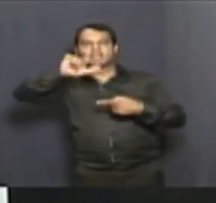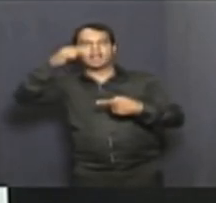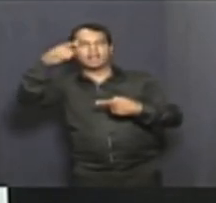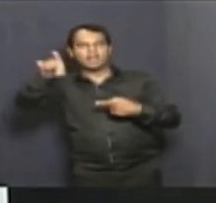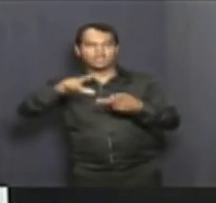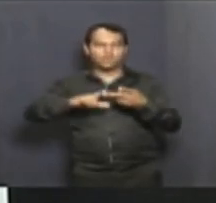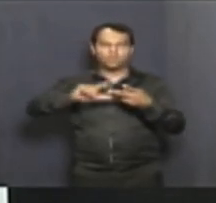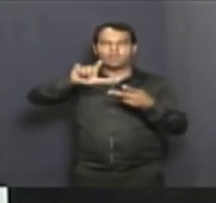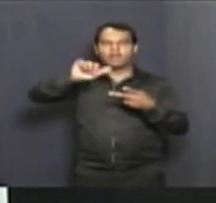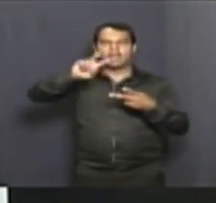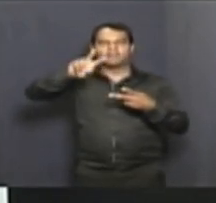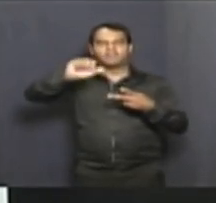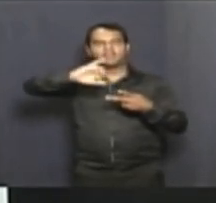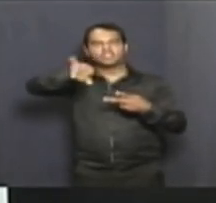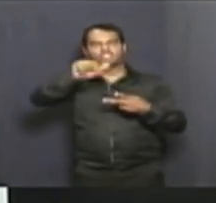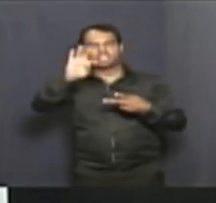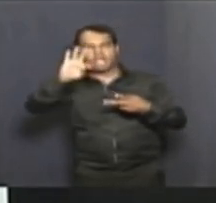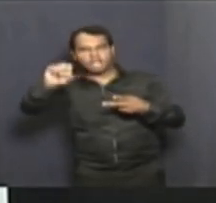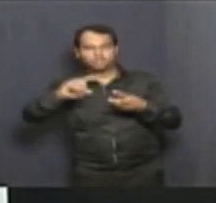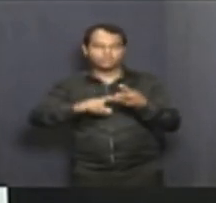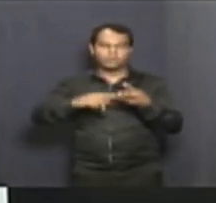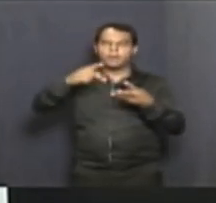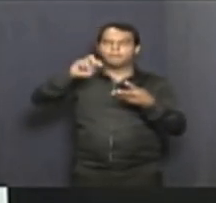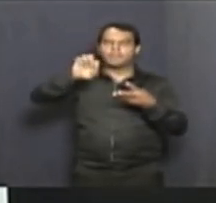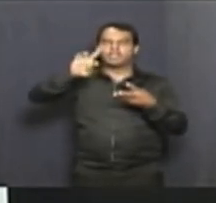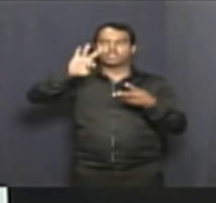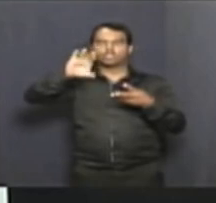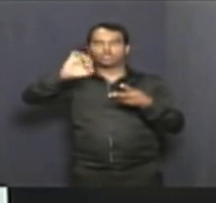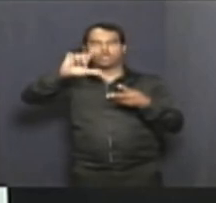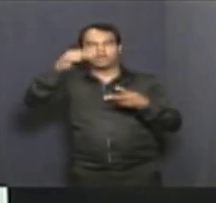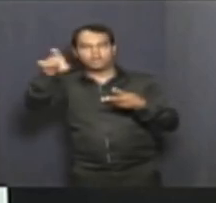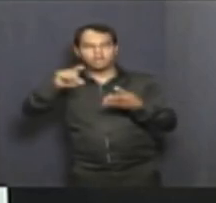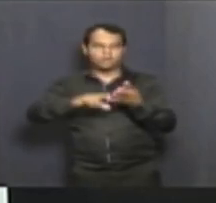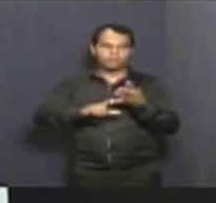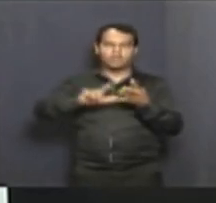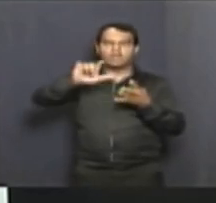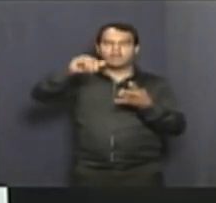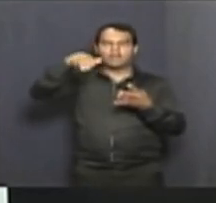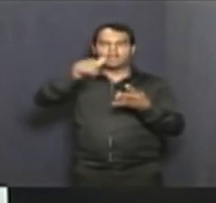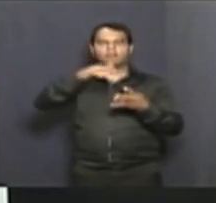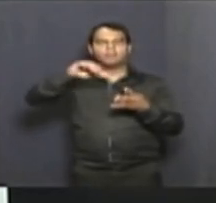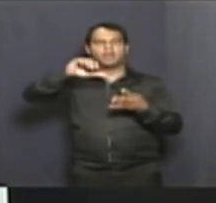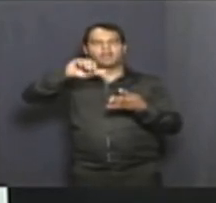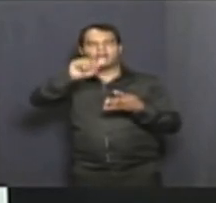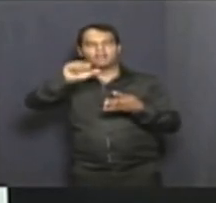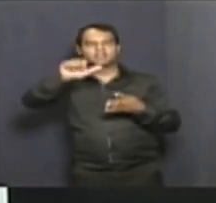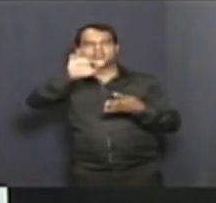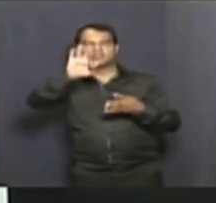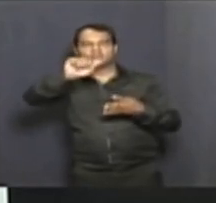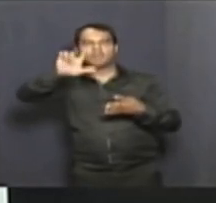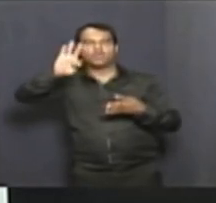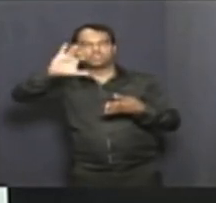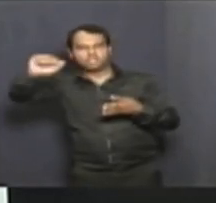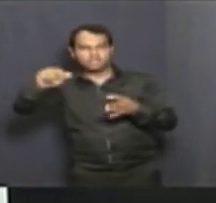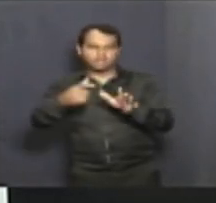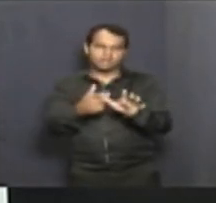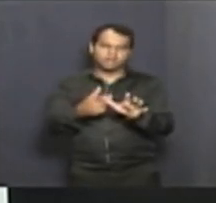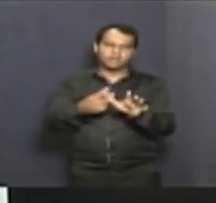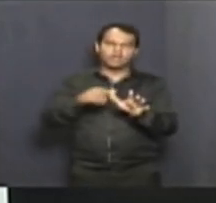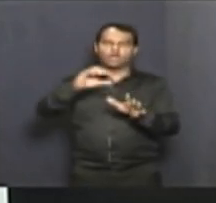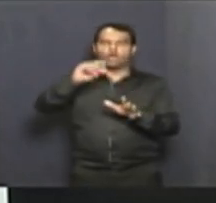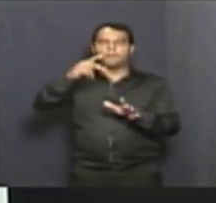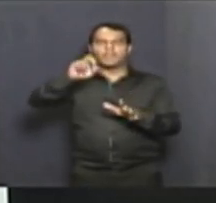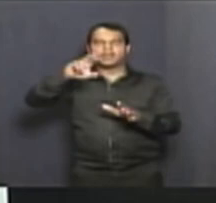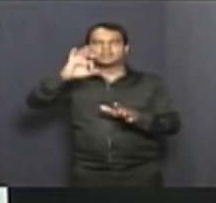petrolândia aqui no estado a lama asfáltica recentemente a operação dos toc e nós estamos